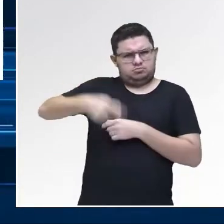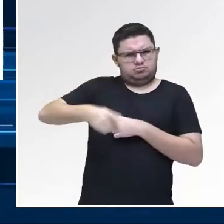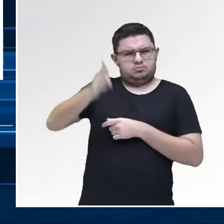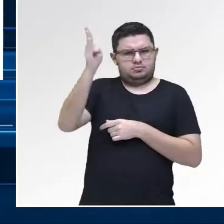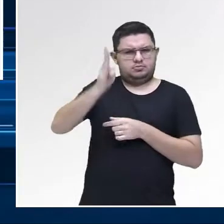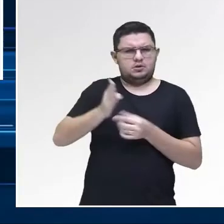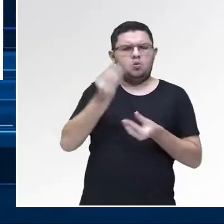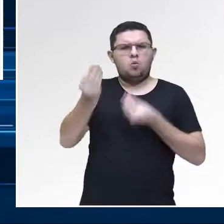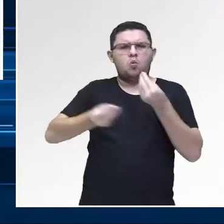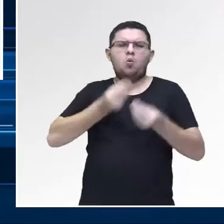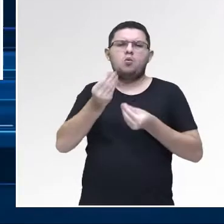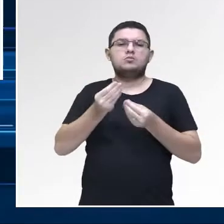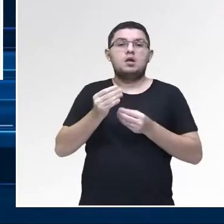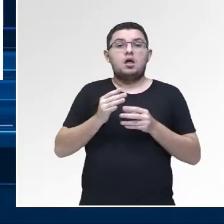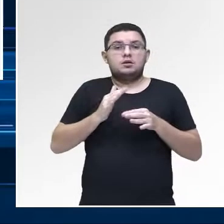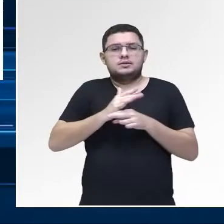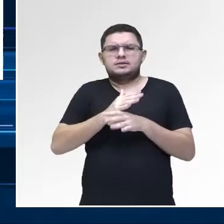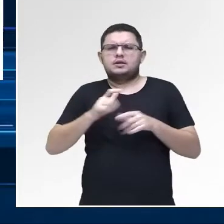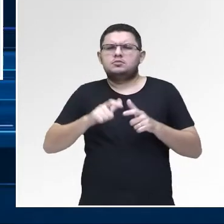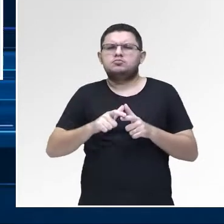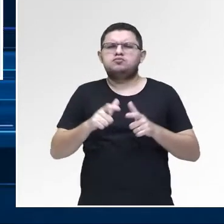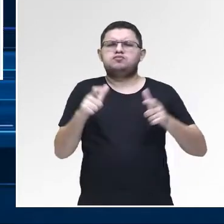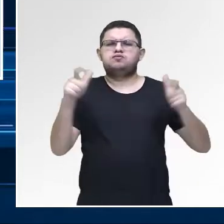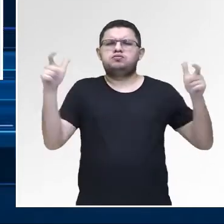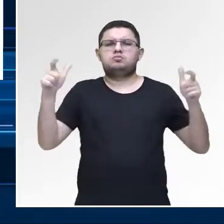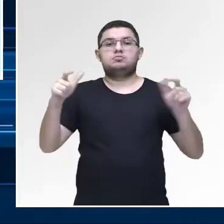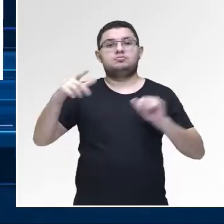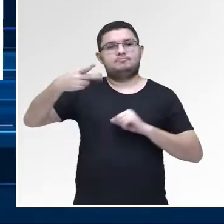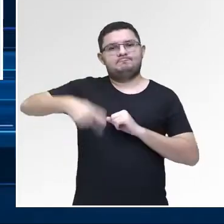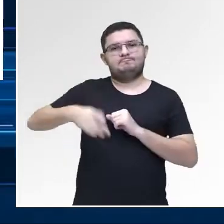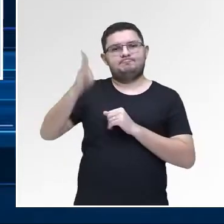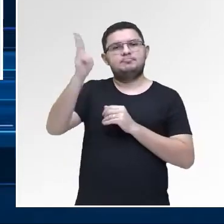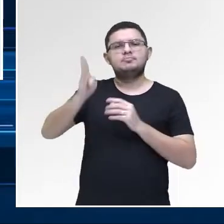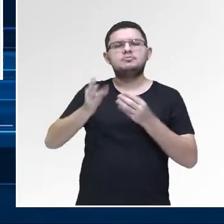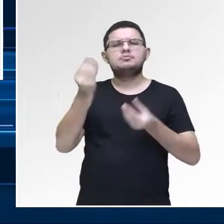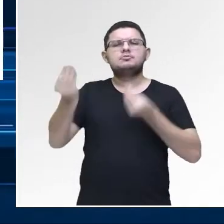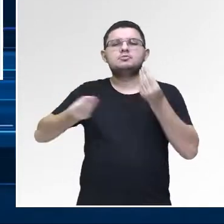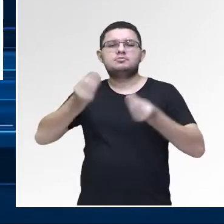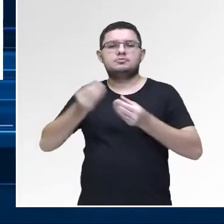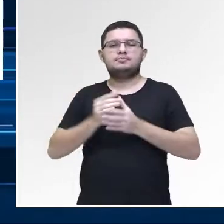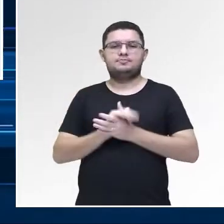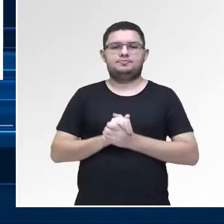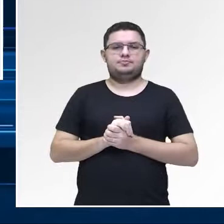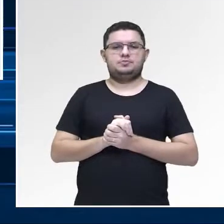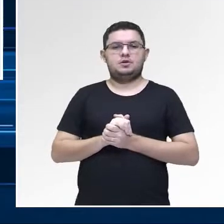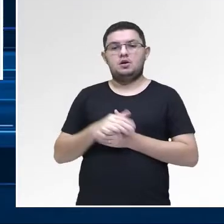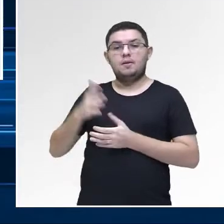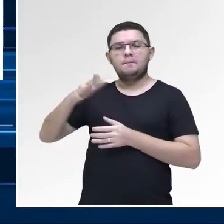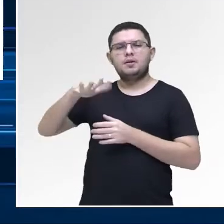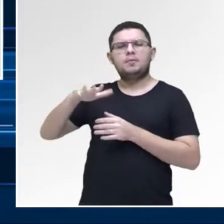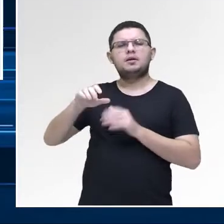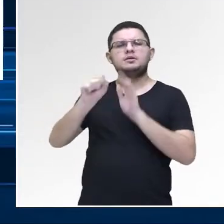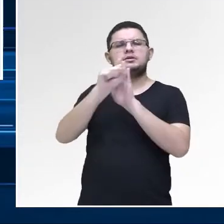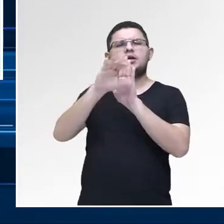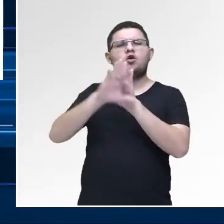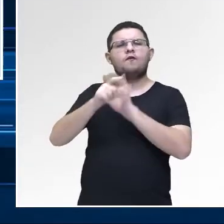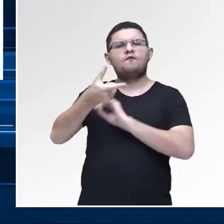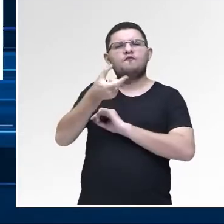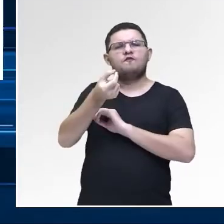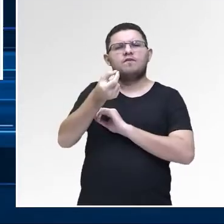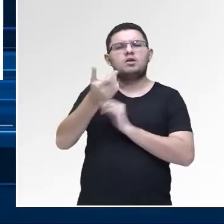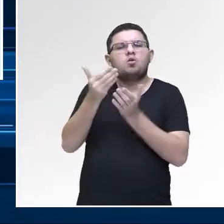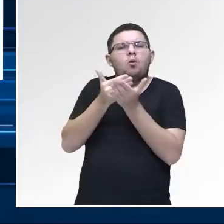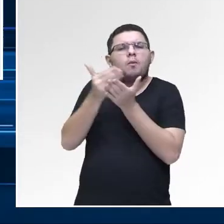brasileiro. Então, nós vamos verificar. Vamos lá? Então, gente, até as primeiras décadas do século XX, o Brasil ainda